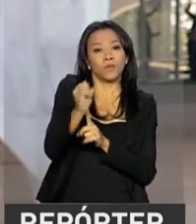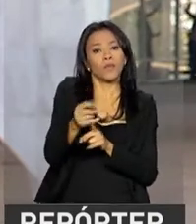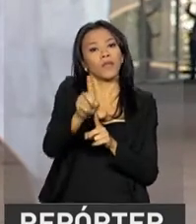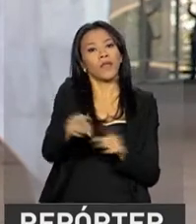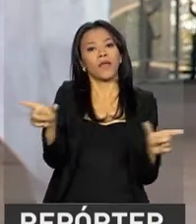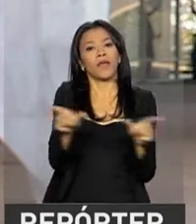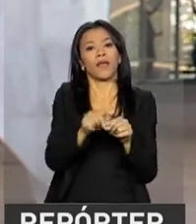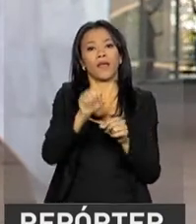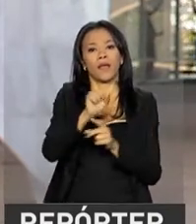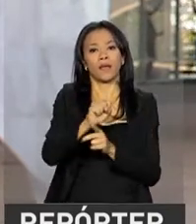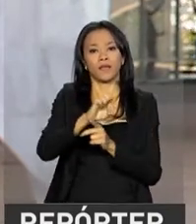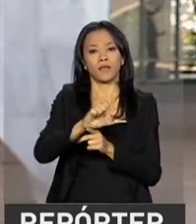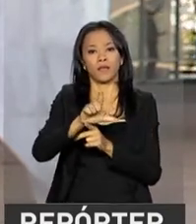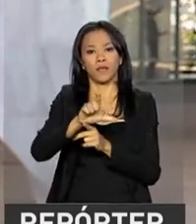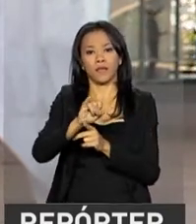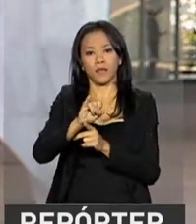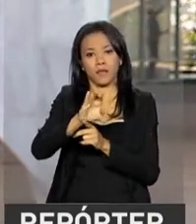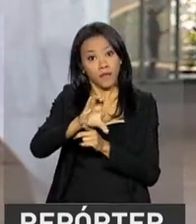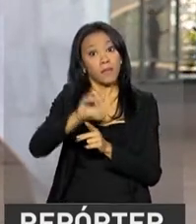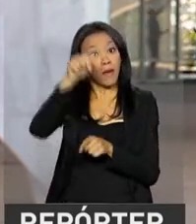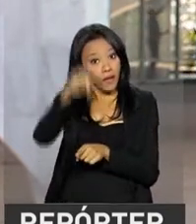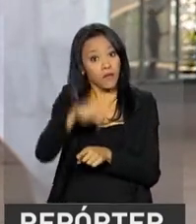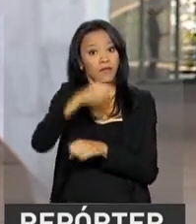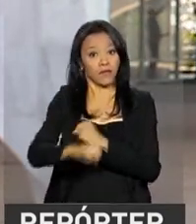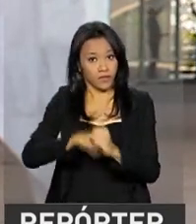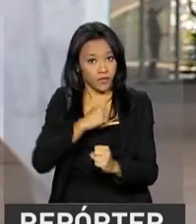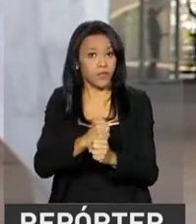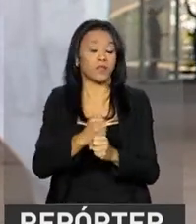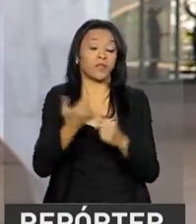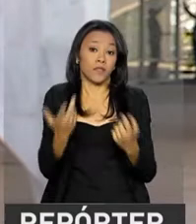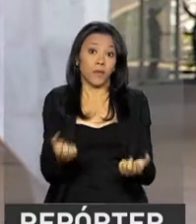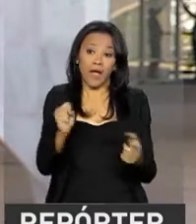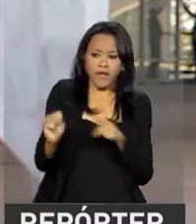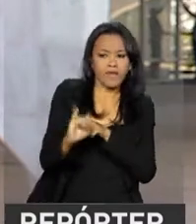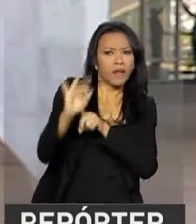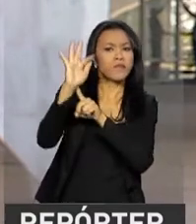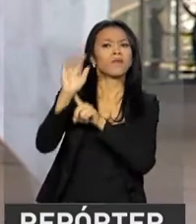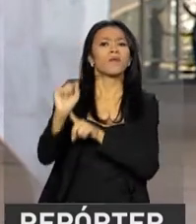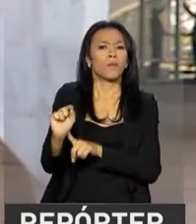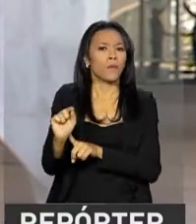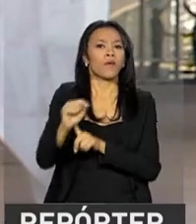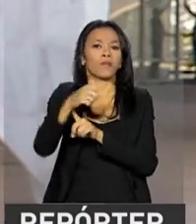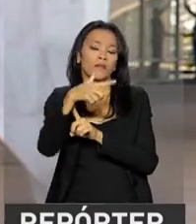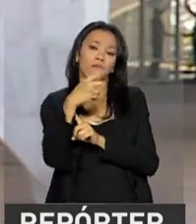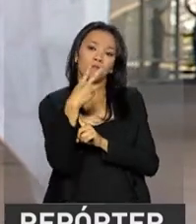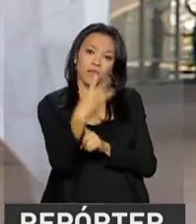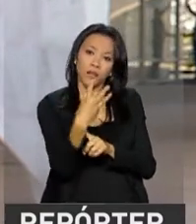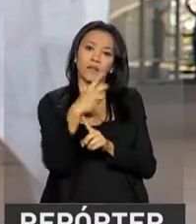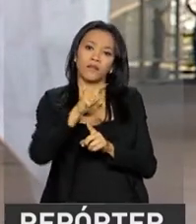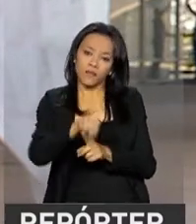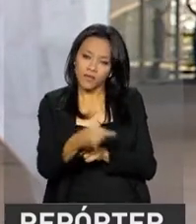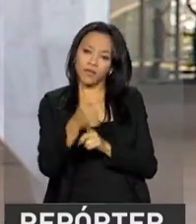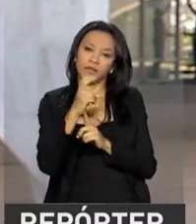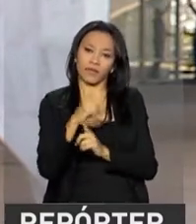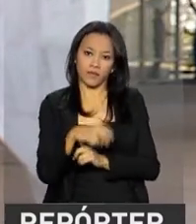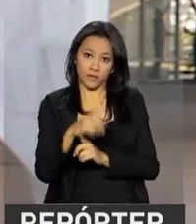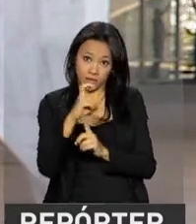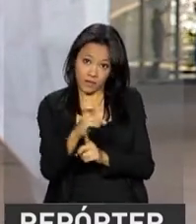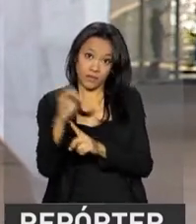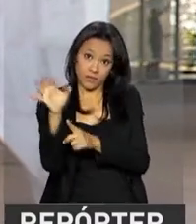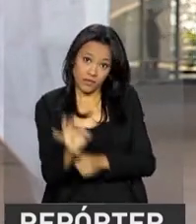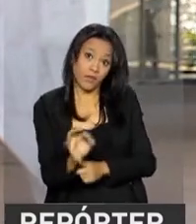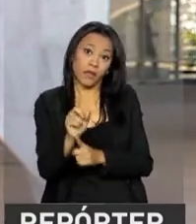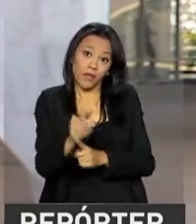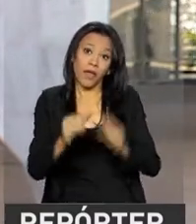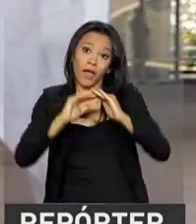Selic, para este ano. A expectativa da inflação ficou em 3,5%, bem abaixo da meta do